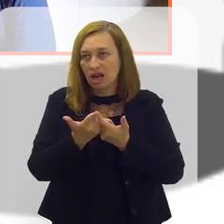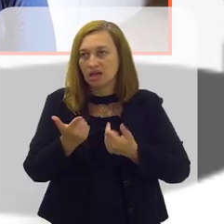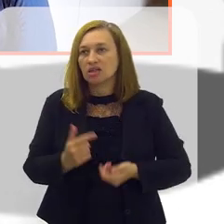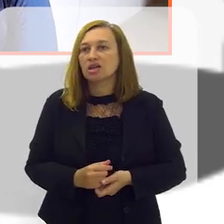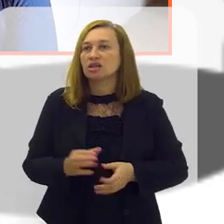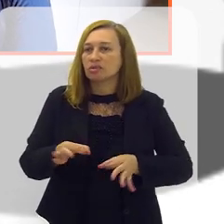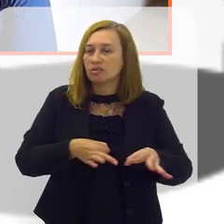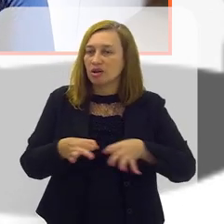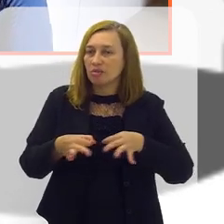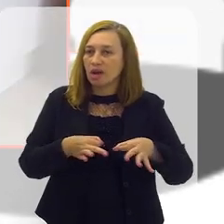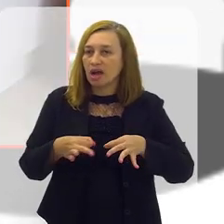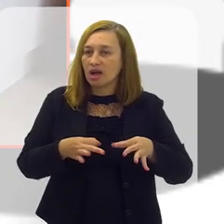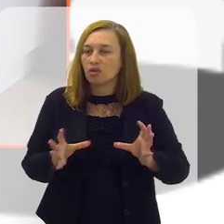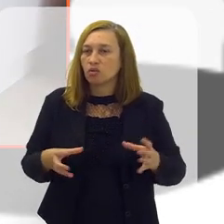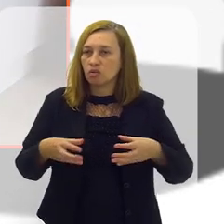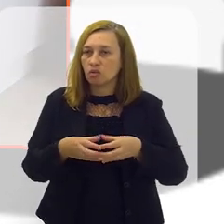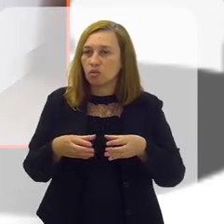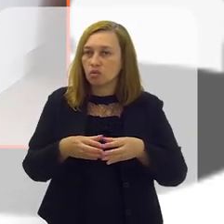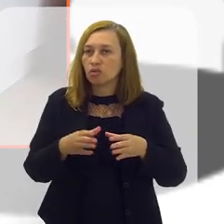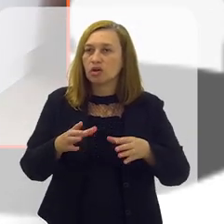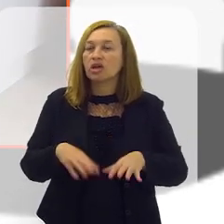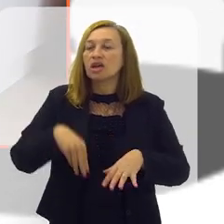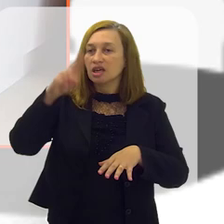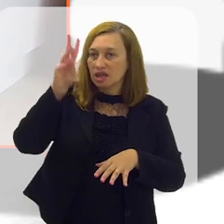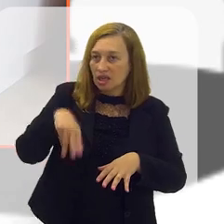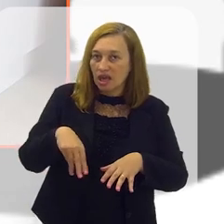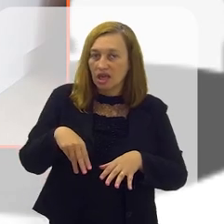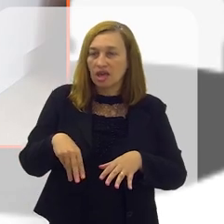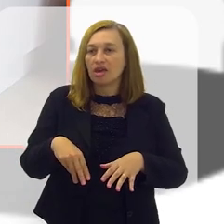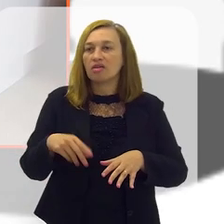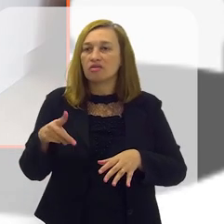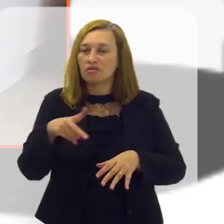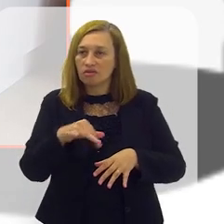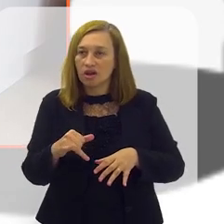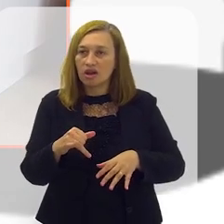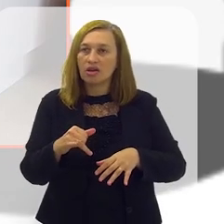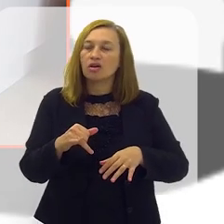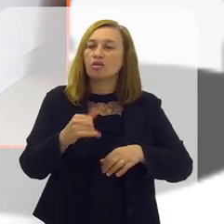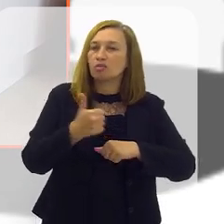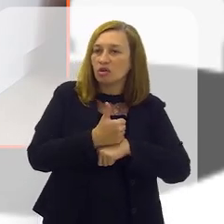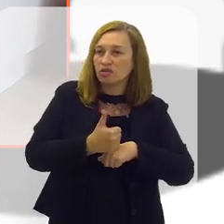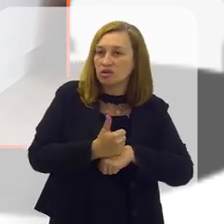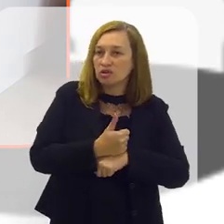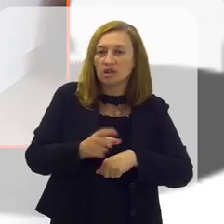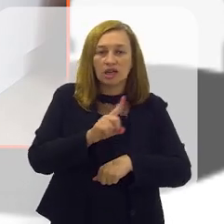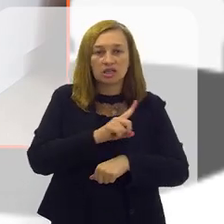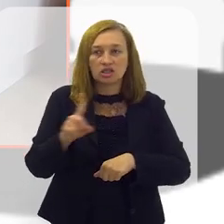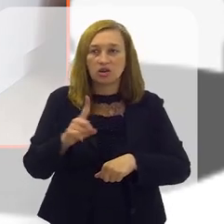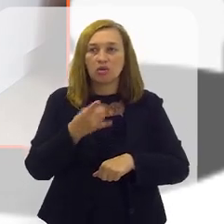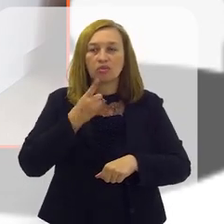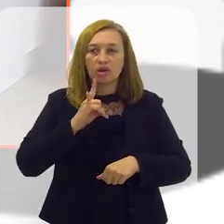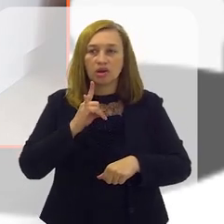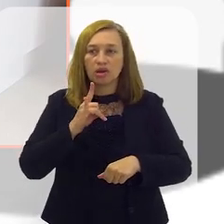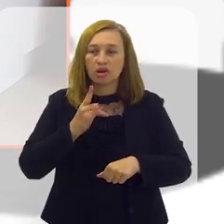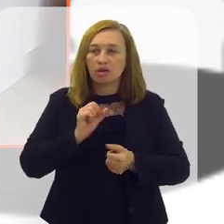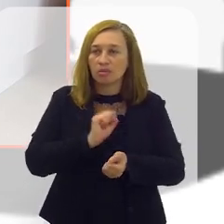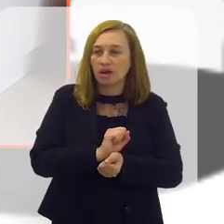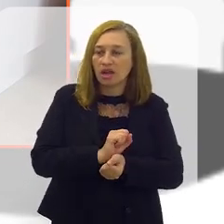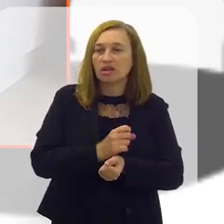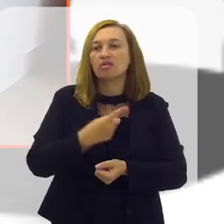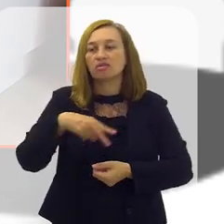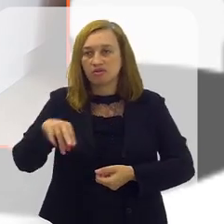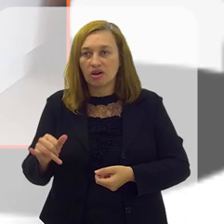Alerj. Aí a gente monta um comitê em que membros podem ir, profissionais não alcoólicos vão, e isso